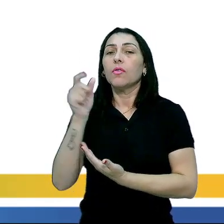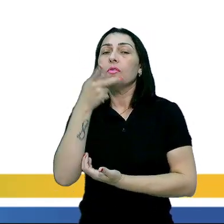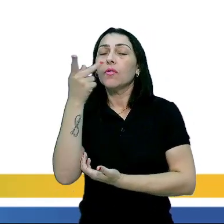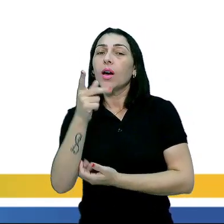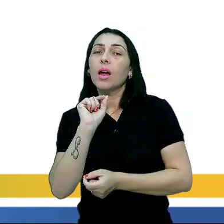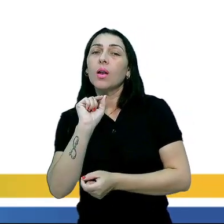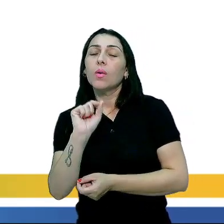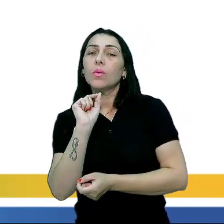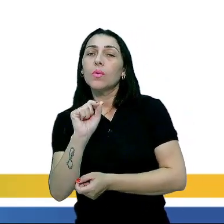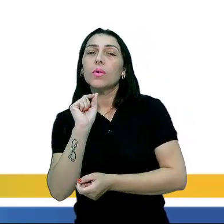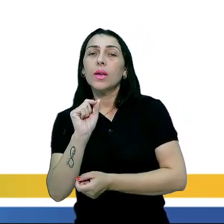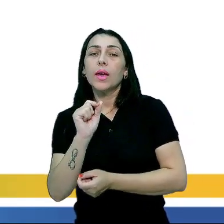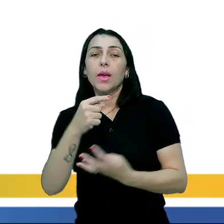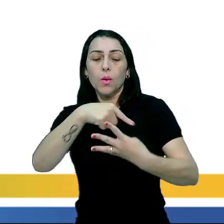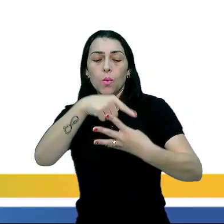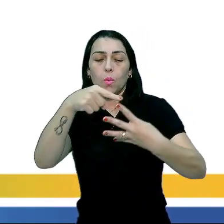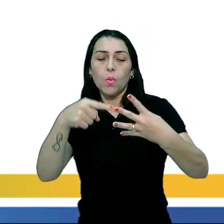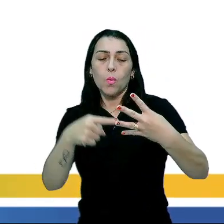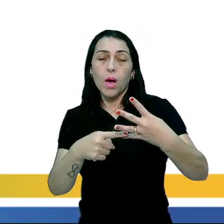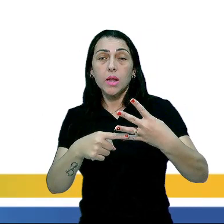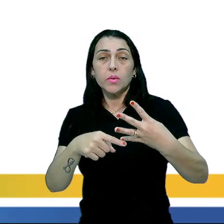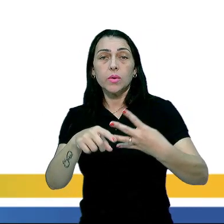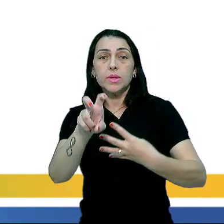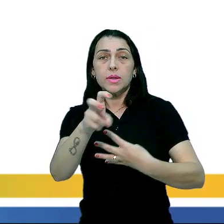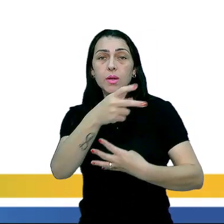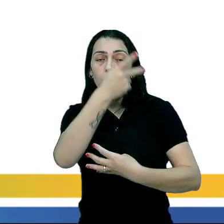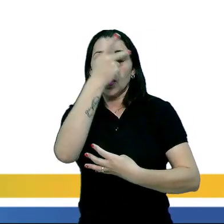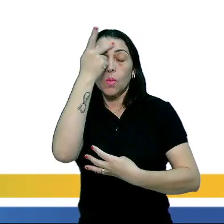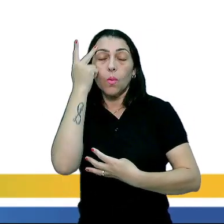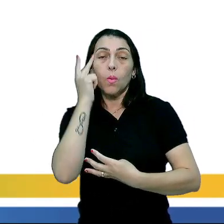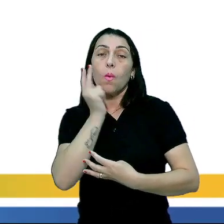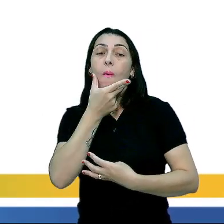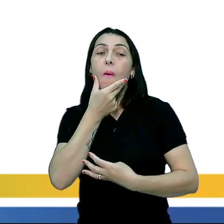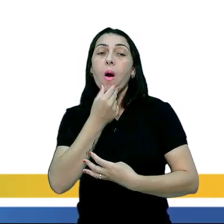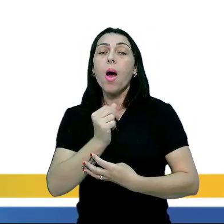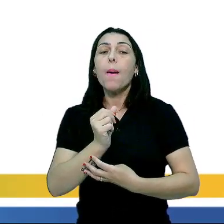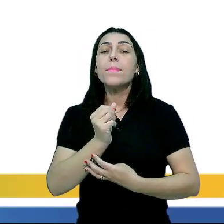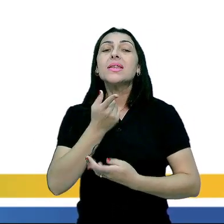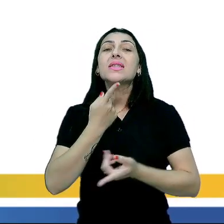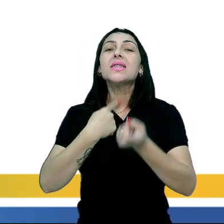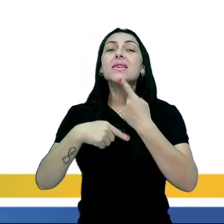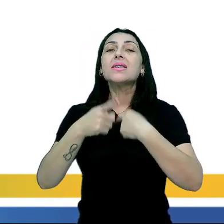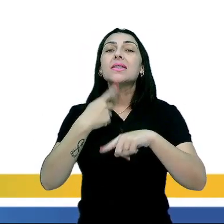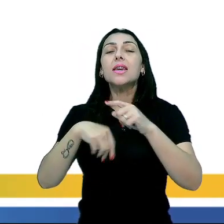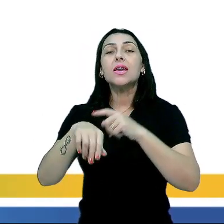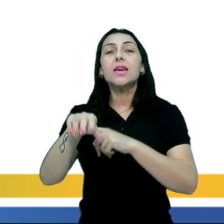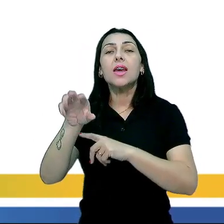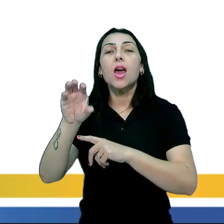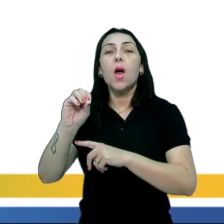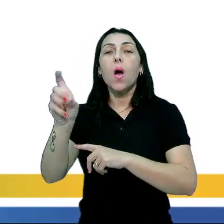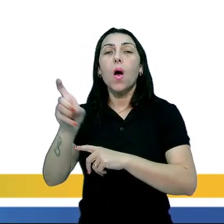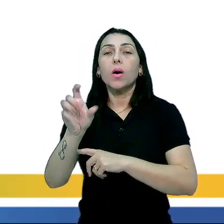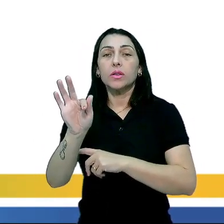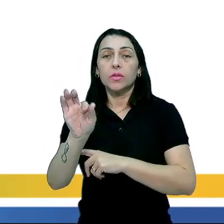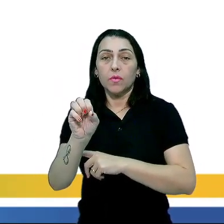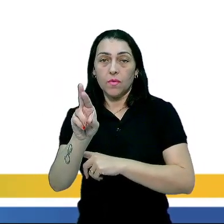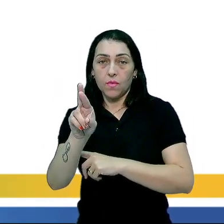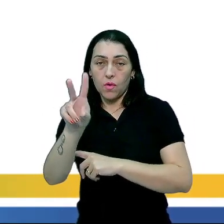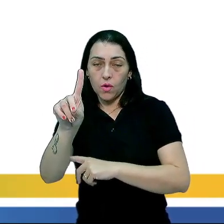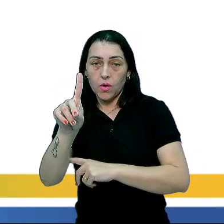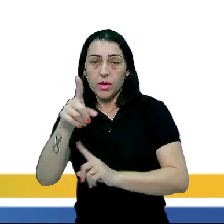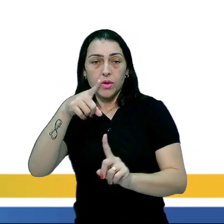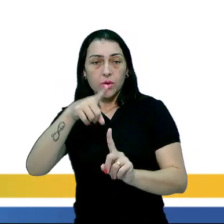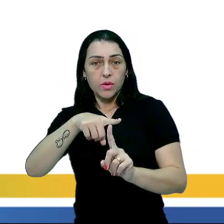afirma que 4 entre 5 homens desejam Oxford, nesses novos estilos